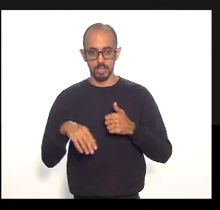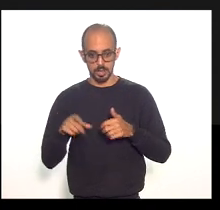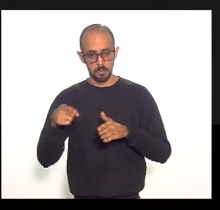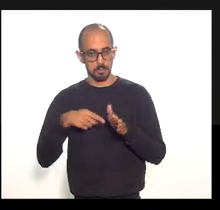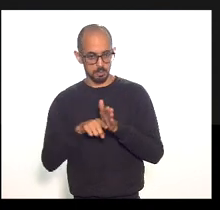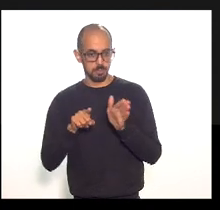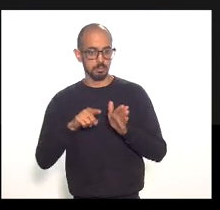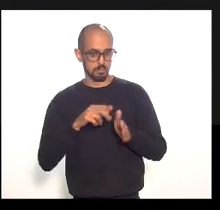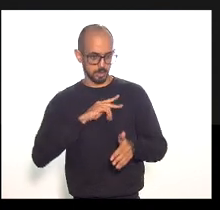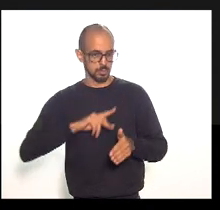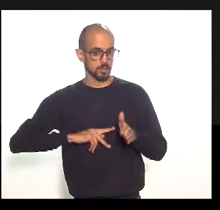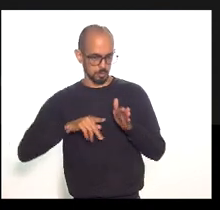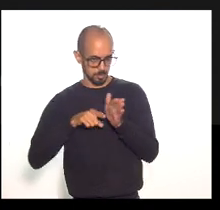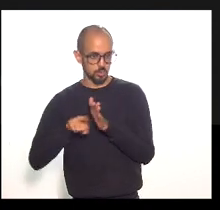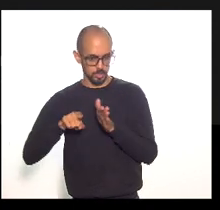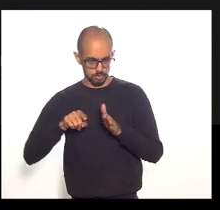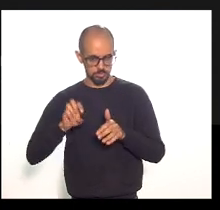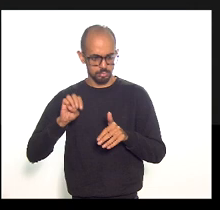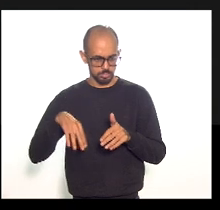Ou não?